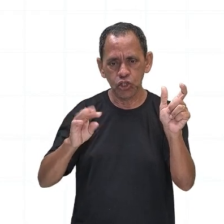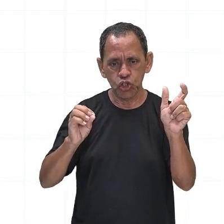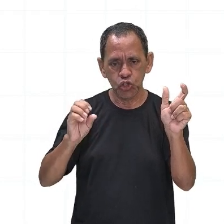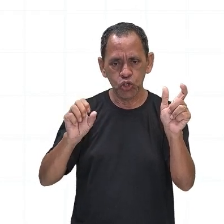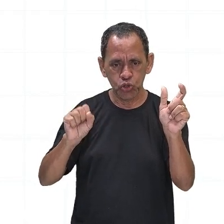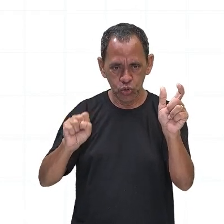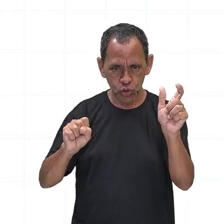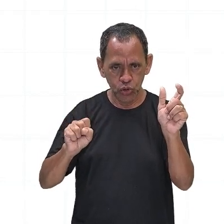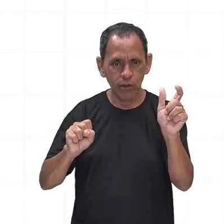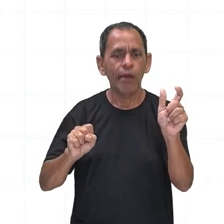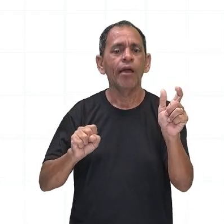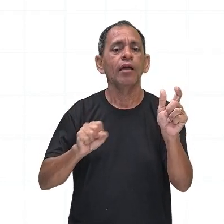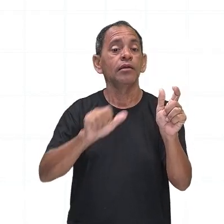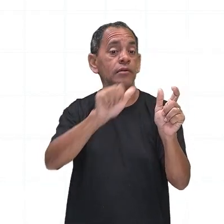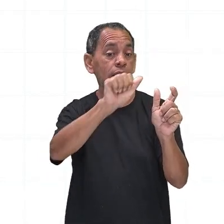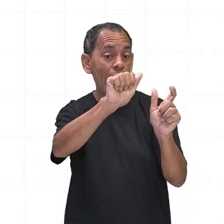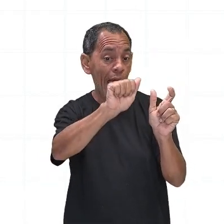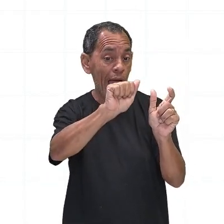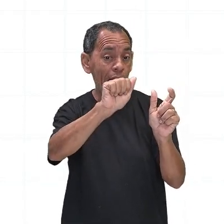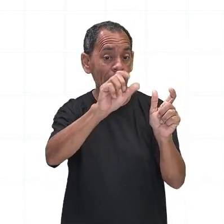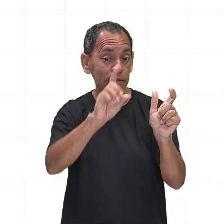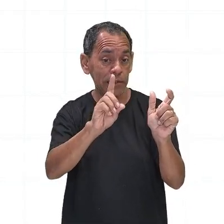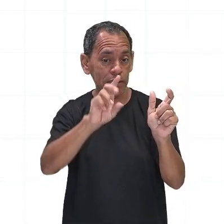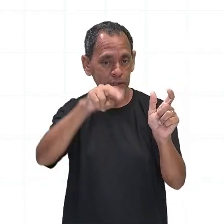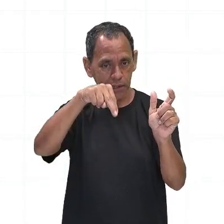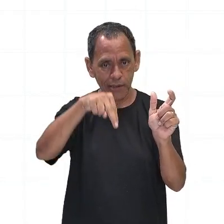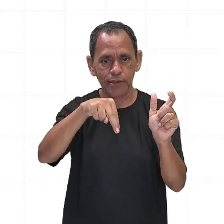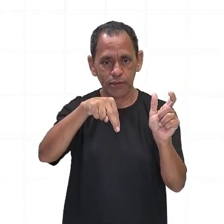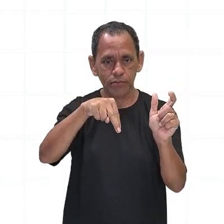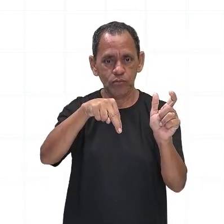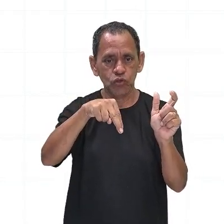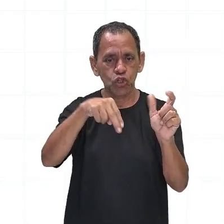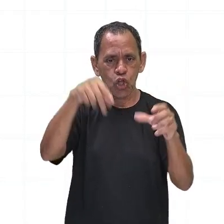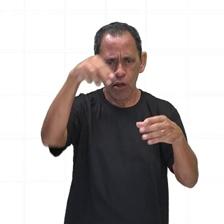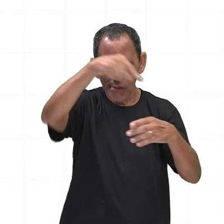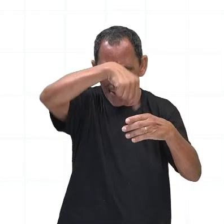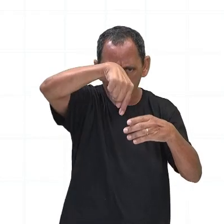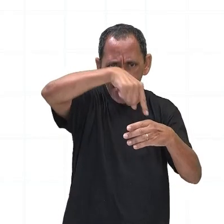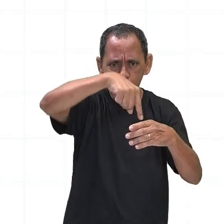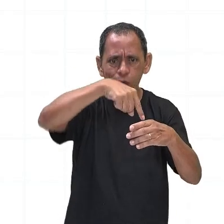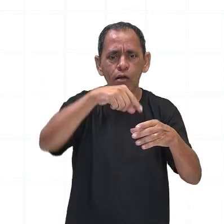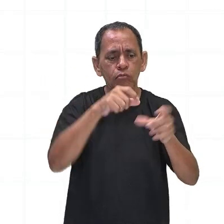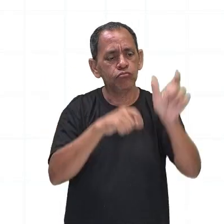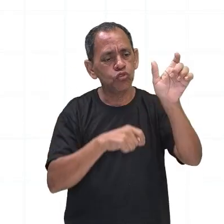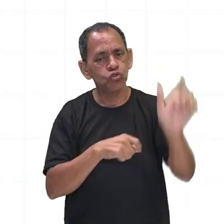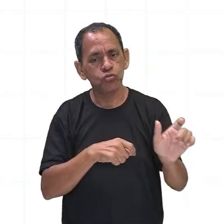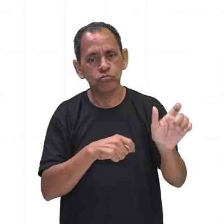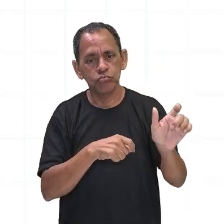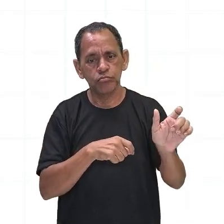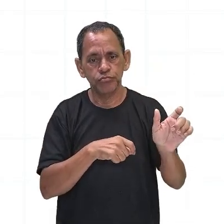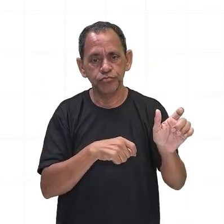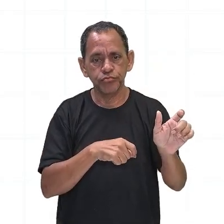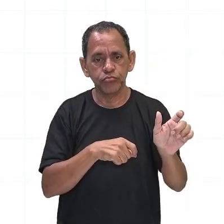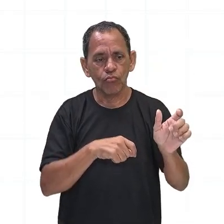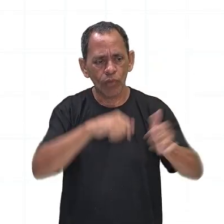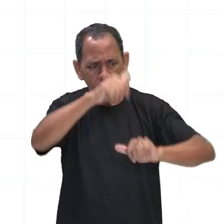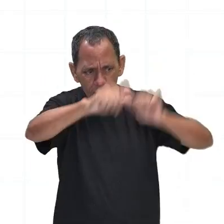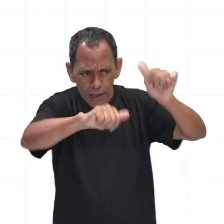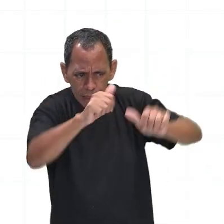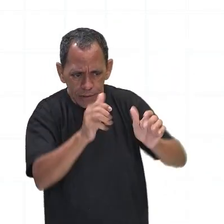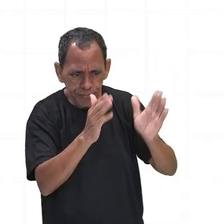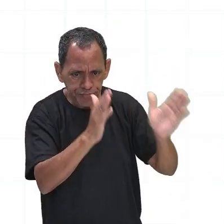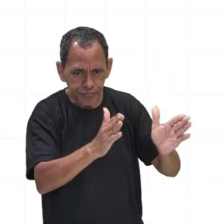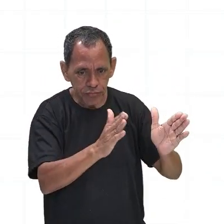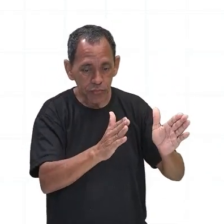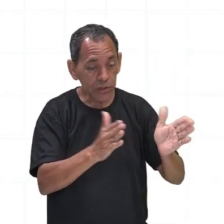o substantivo adolescente, ok? O núcleo do sujeito. Já que analisamos essa parte, vamos observar agora